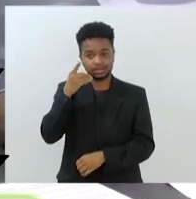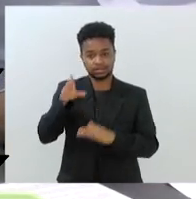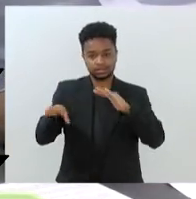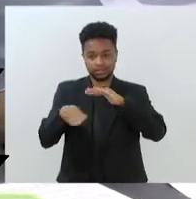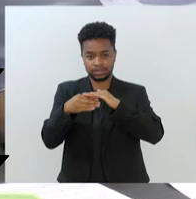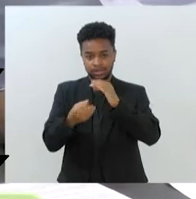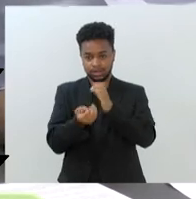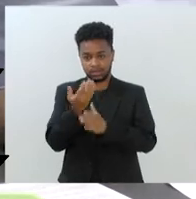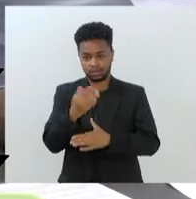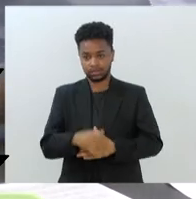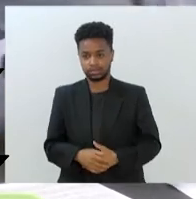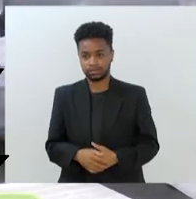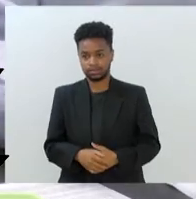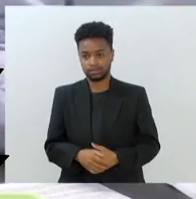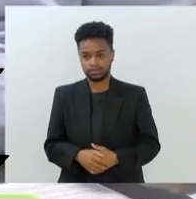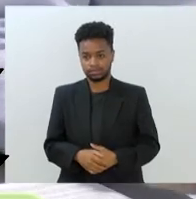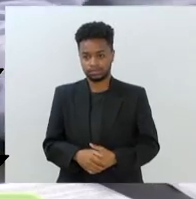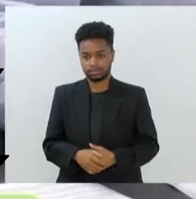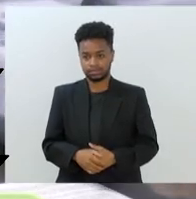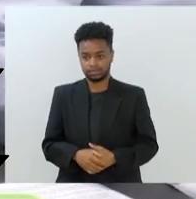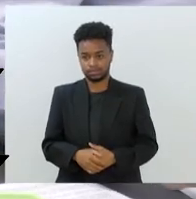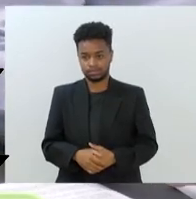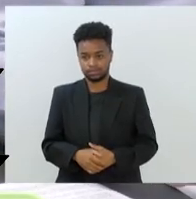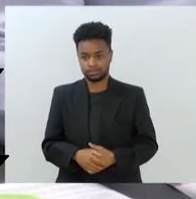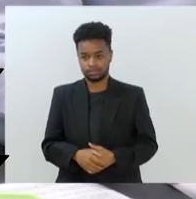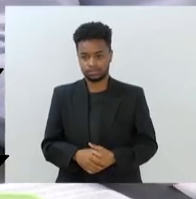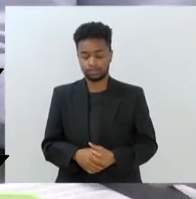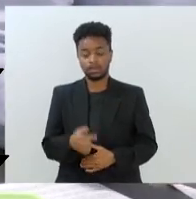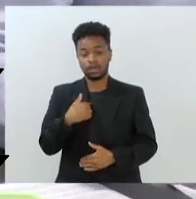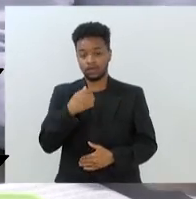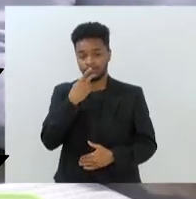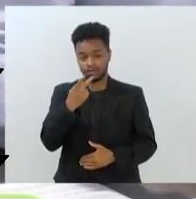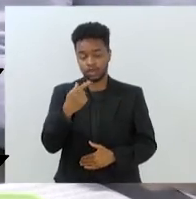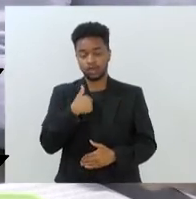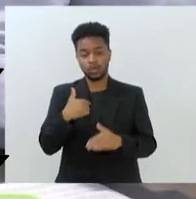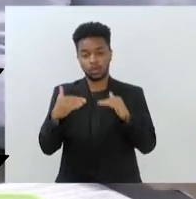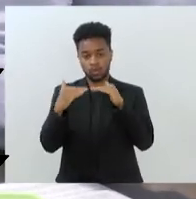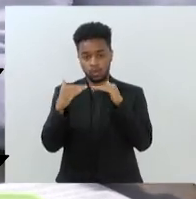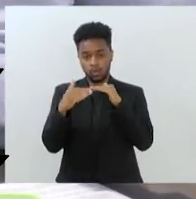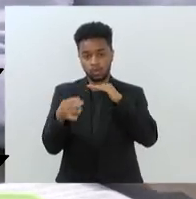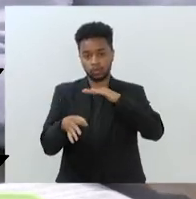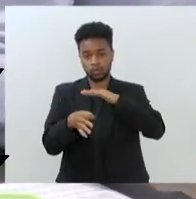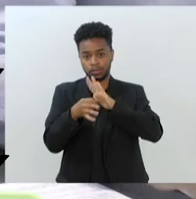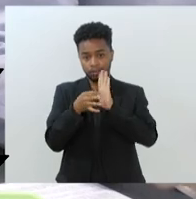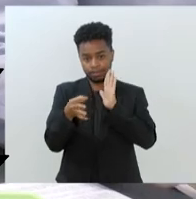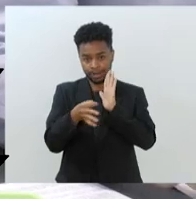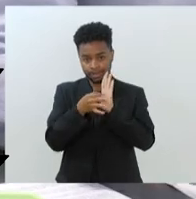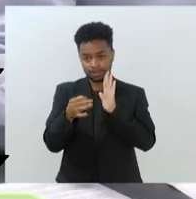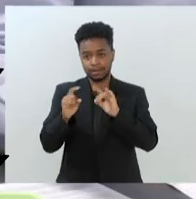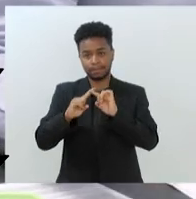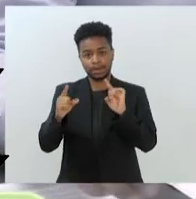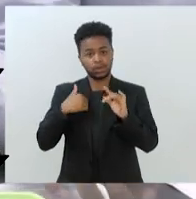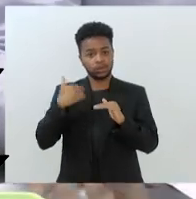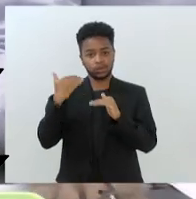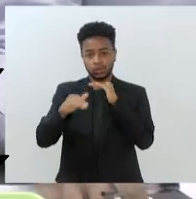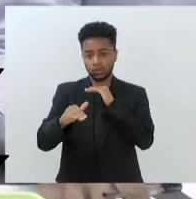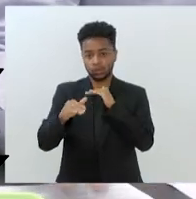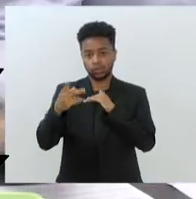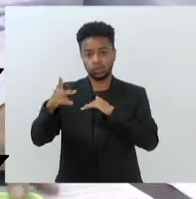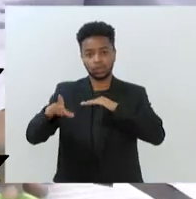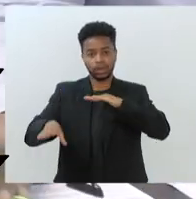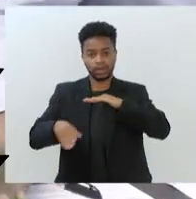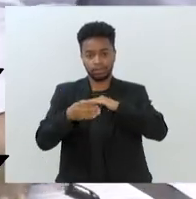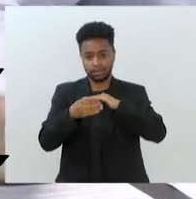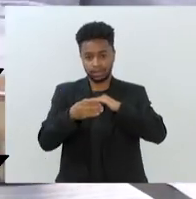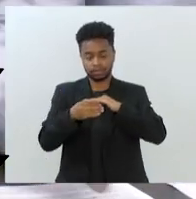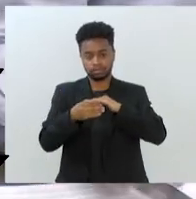Deputado Cozzolino, eu estava dizendo que eu concordo com o parecer, mas não concordo com a sua emenda, eu estava